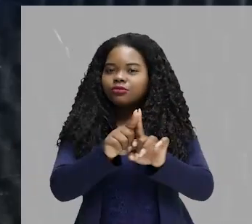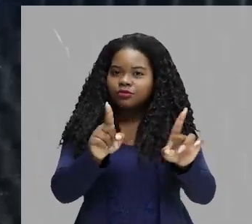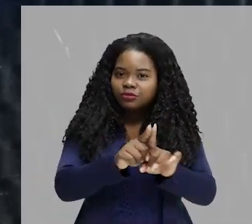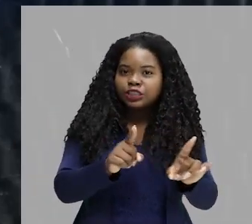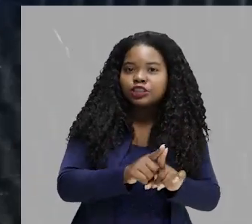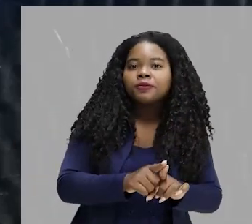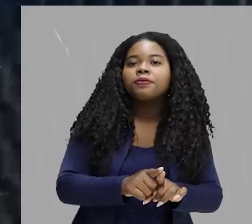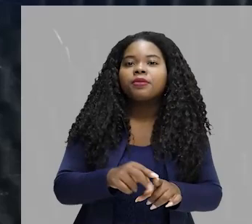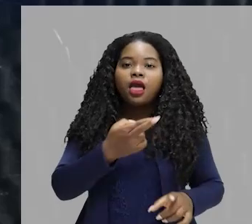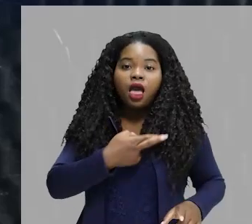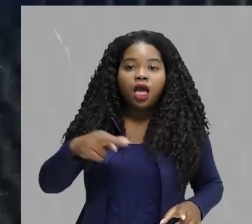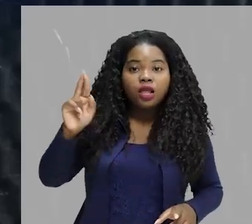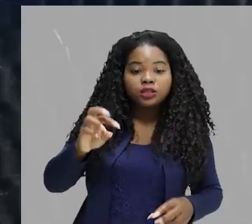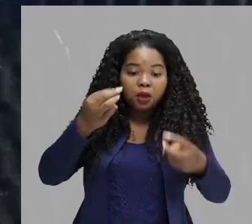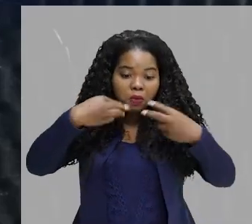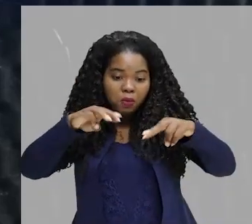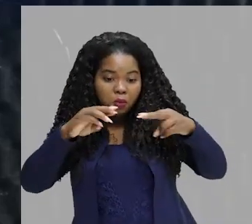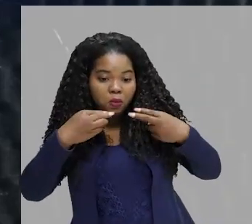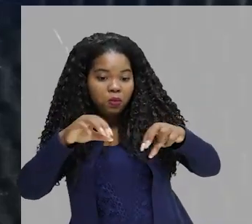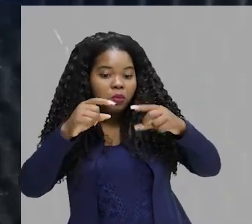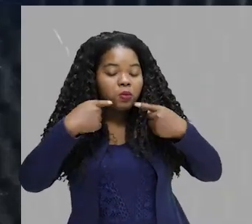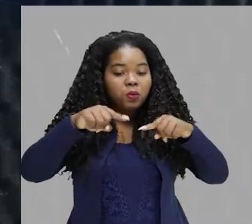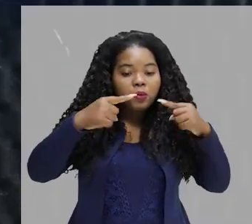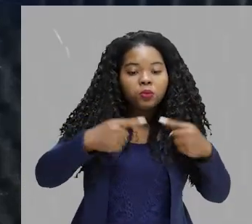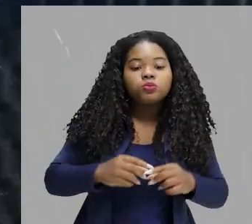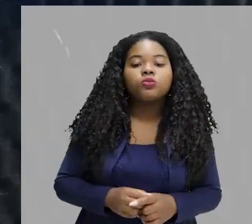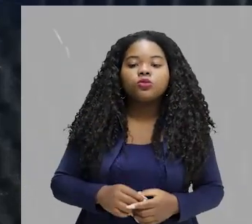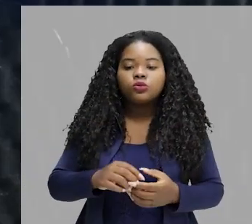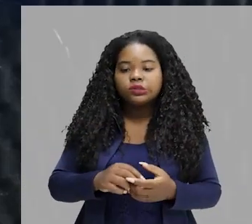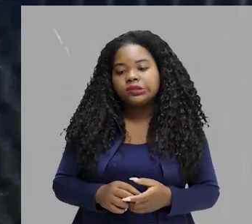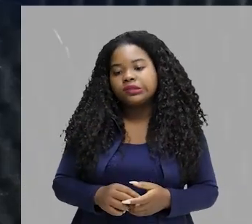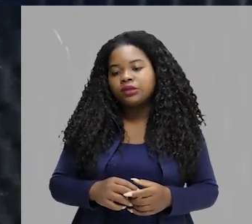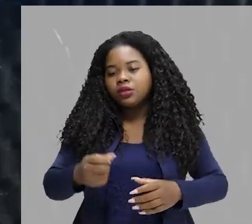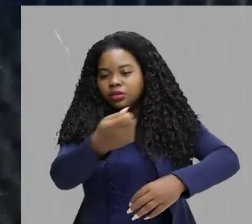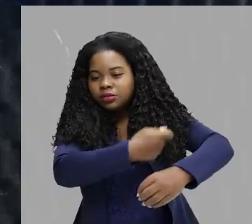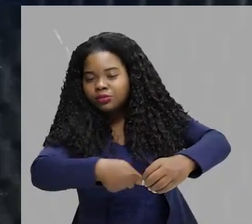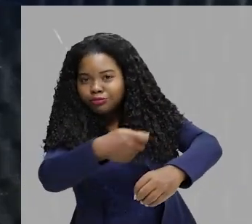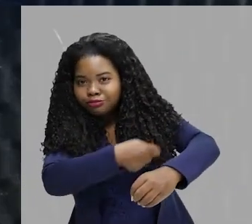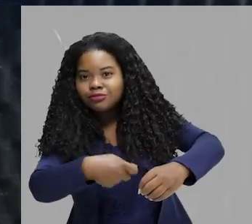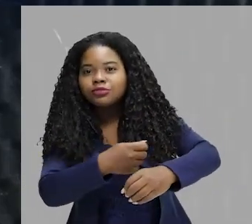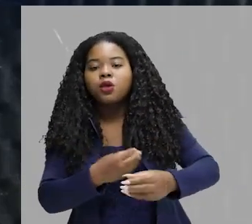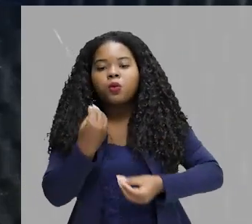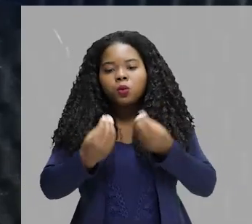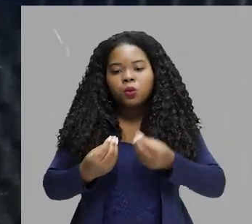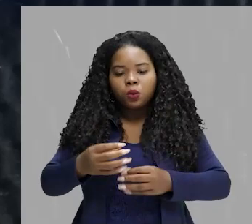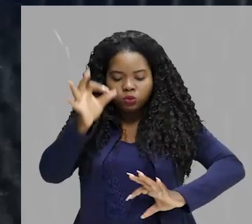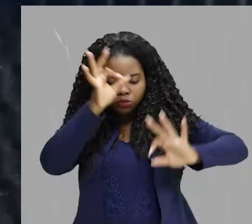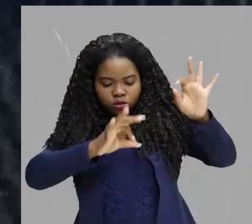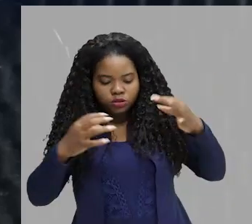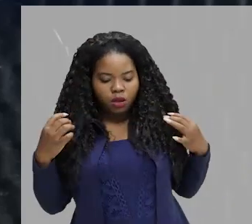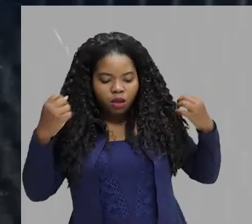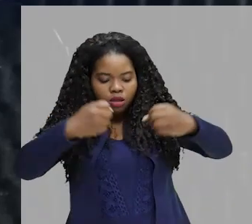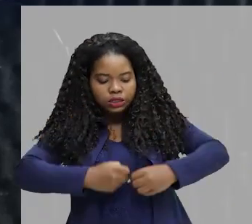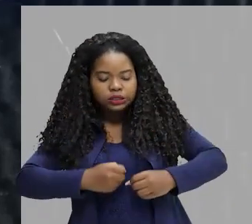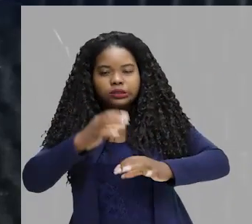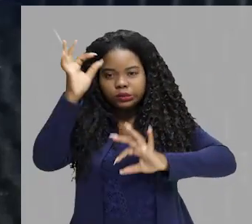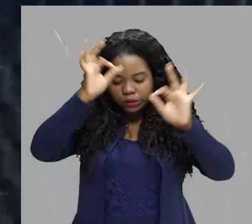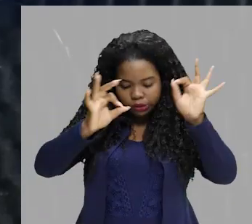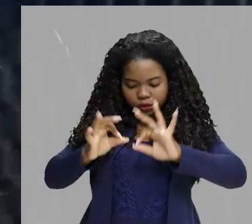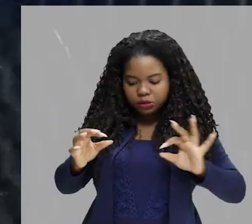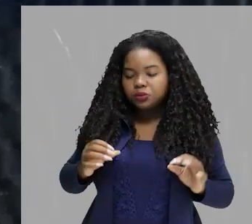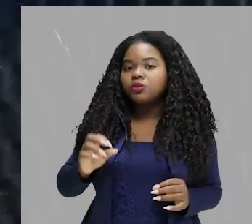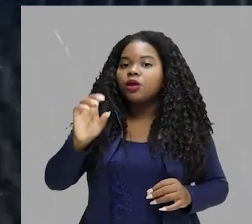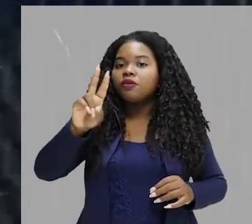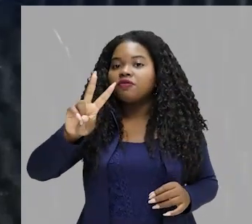música, culinária, o modo de se vestir, né? Então você viu recentemente aí notícias sobre o